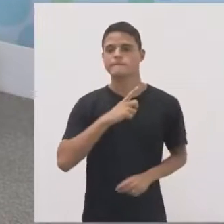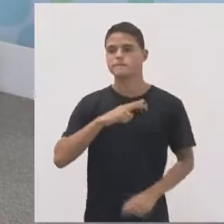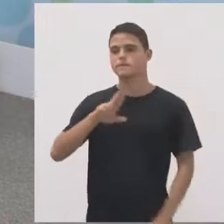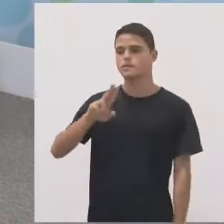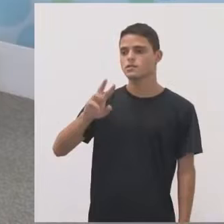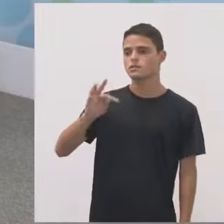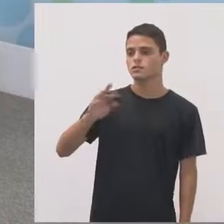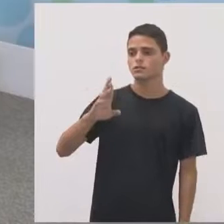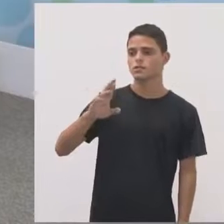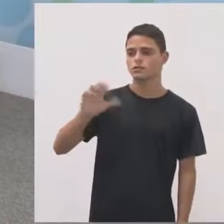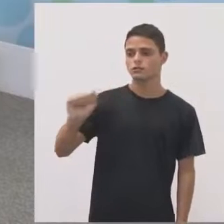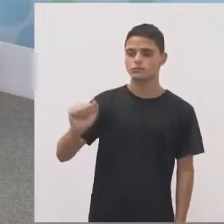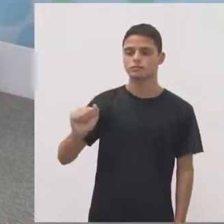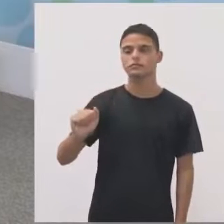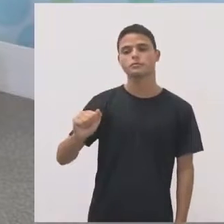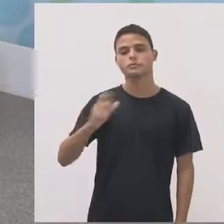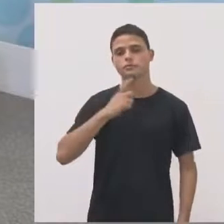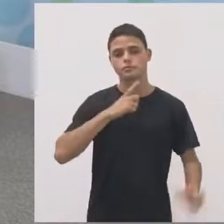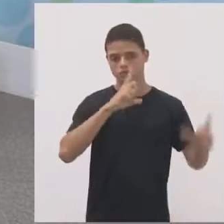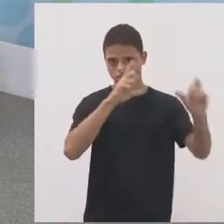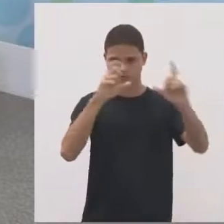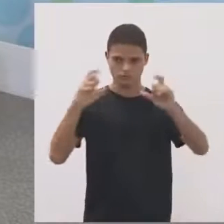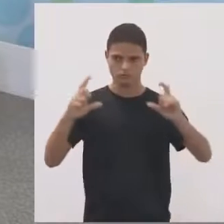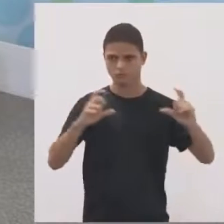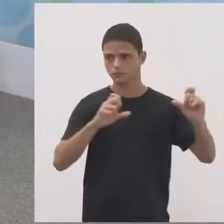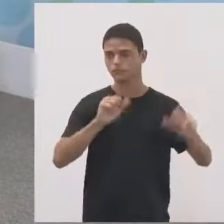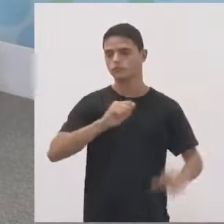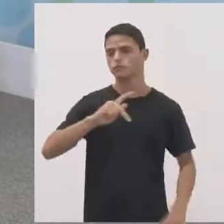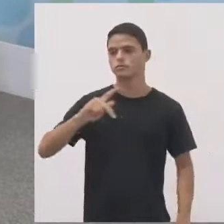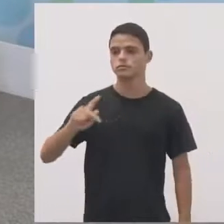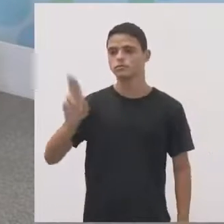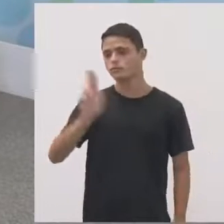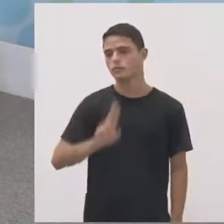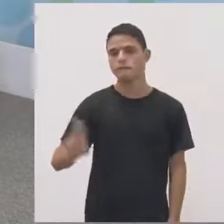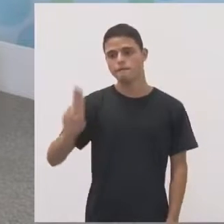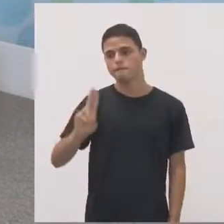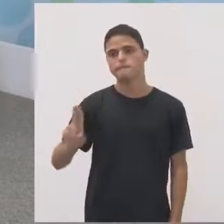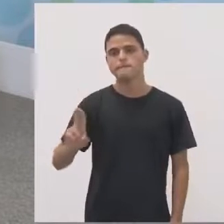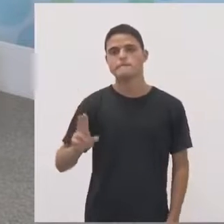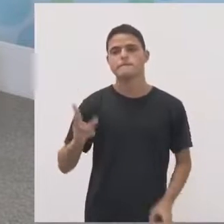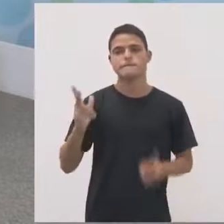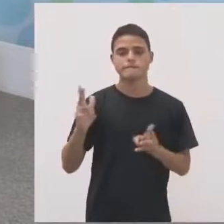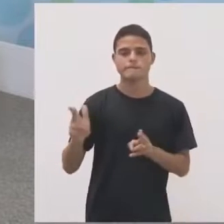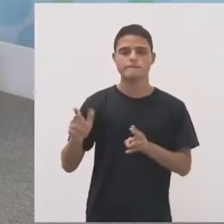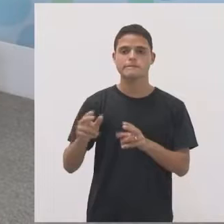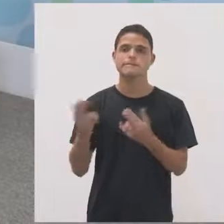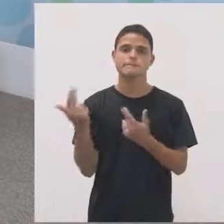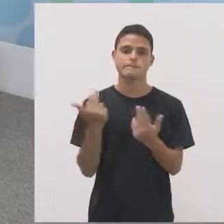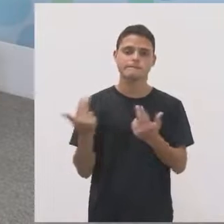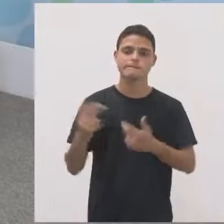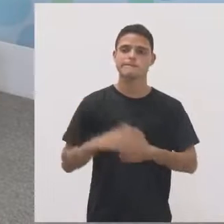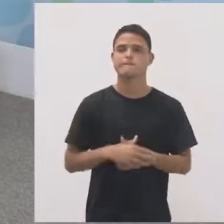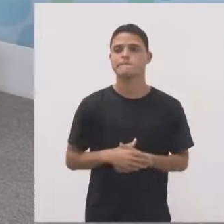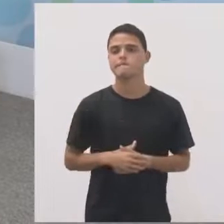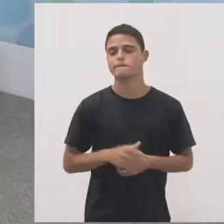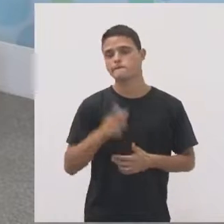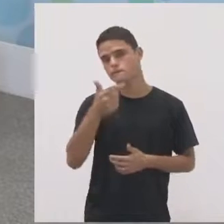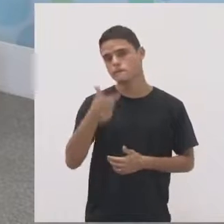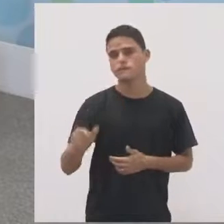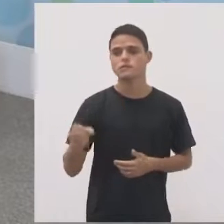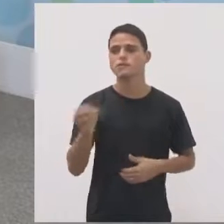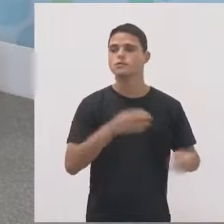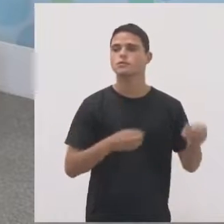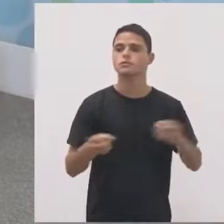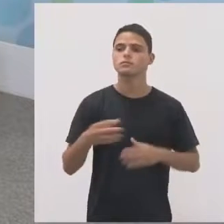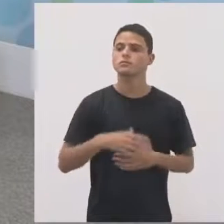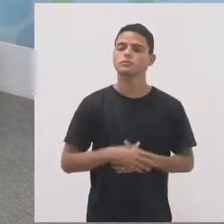Multilaser, as fotos, o aplicativo Fotos que a gente usa para abrir, mesma foto, uma foto normal. No computador ele não vem atualizado, não vem instalado.